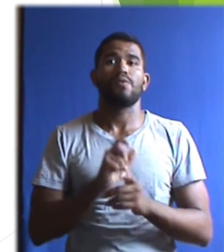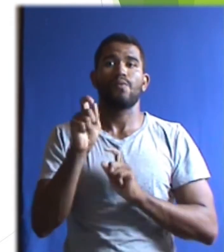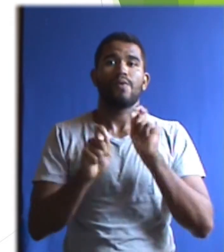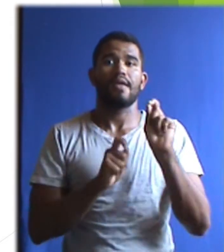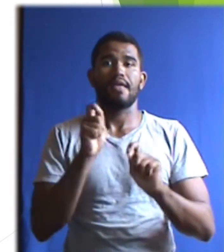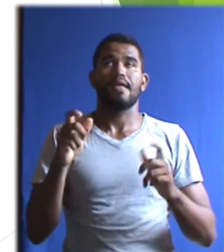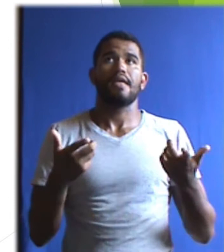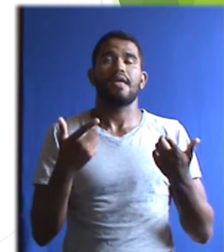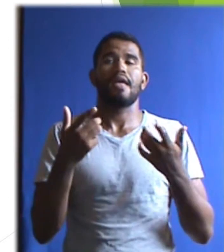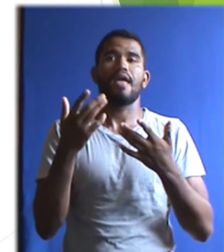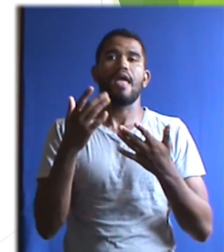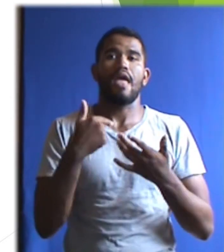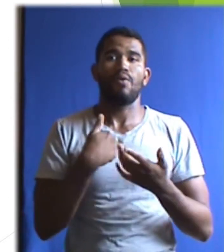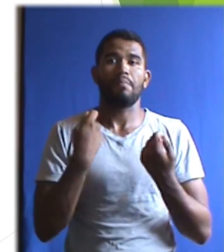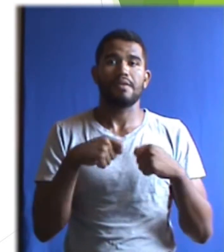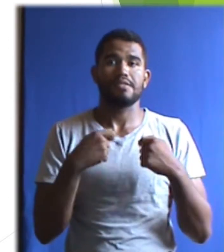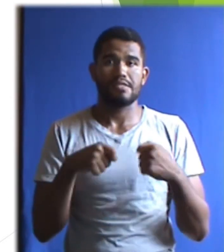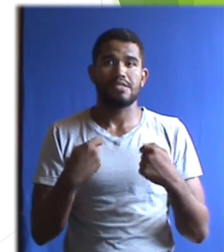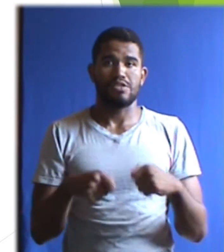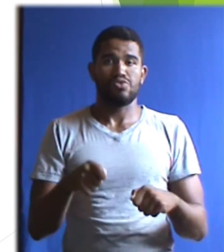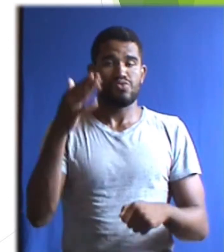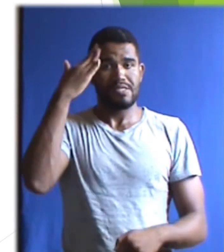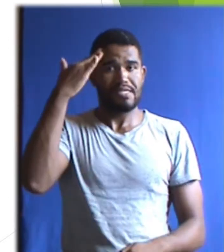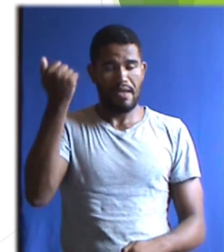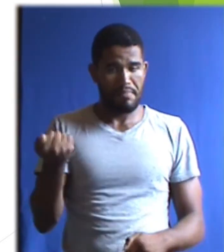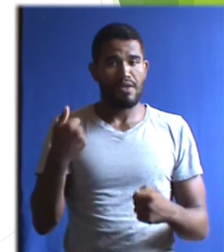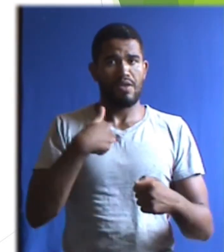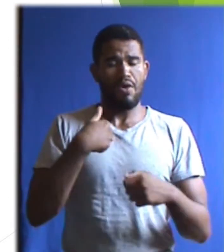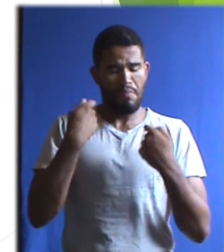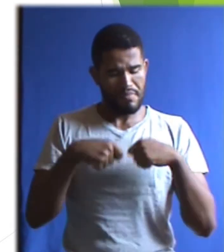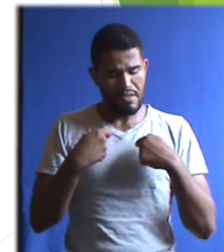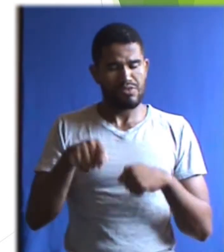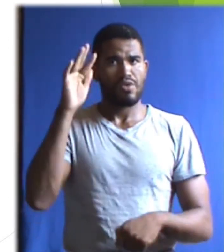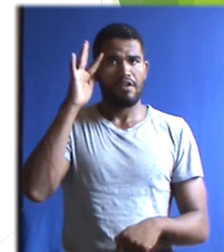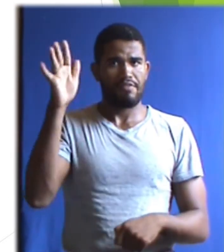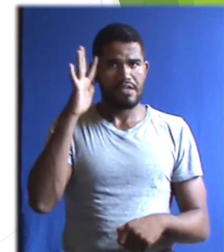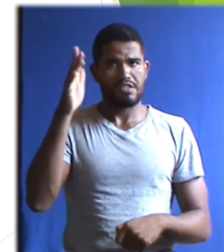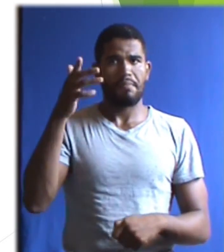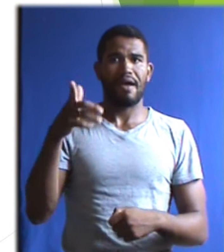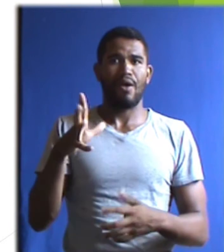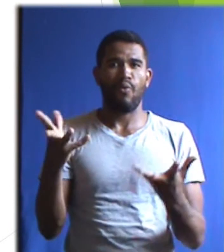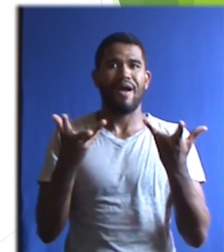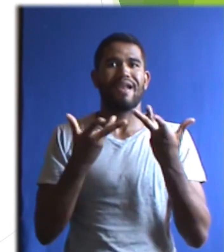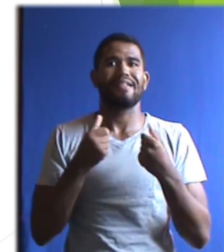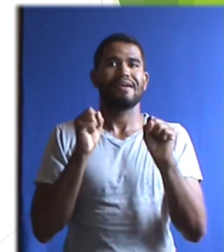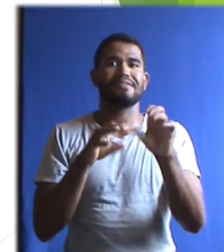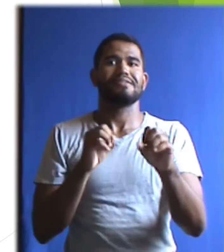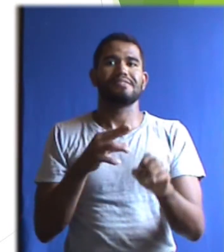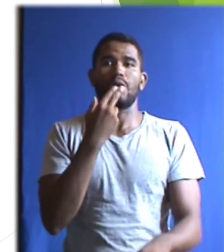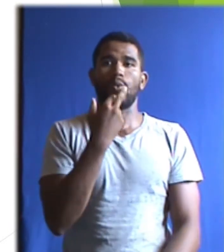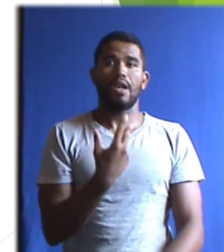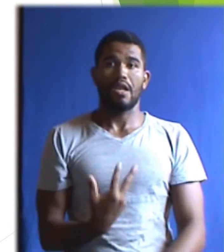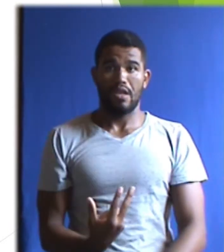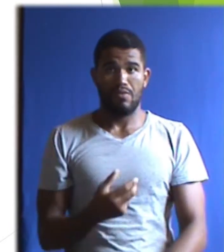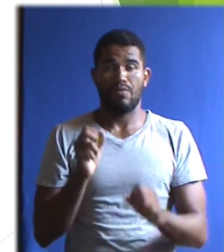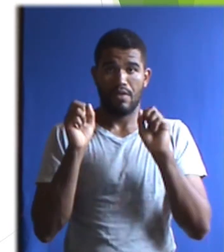portuguesa, sobre algumas questões que o professor deve refletir para o ensino da